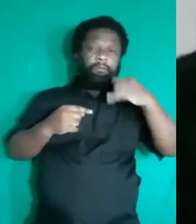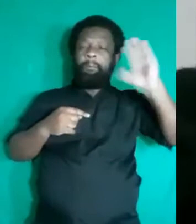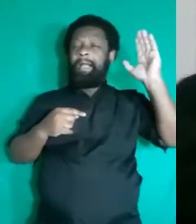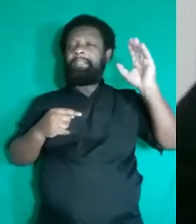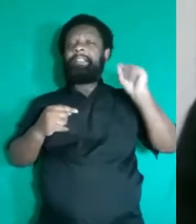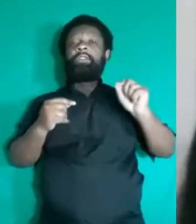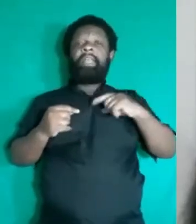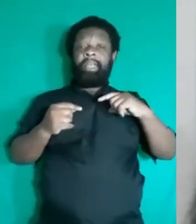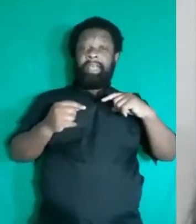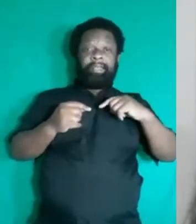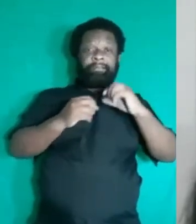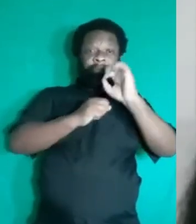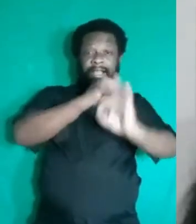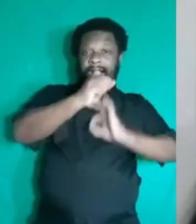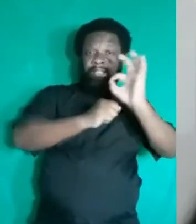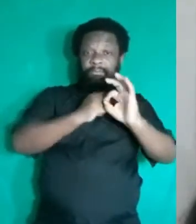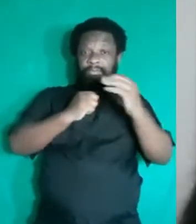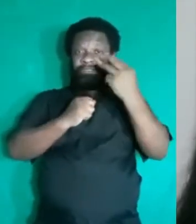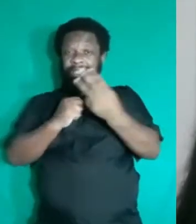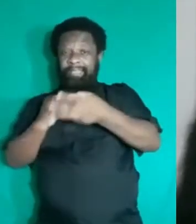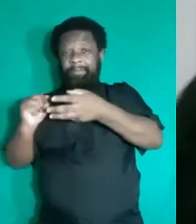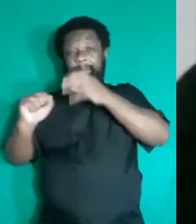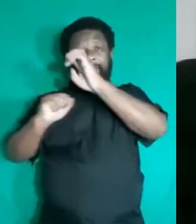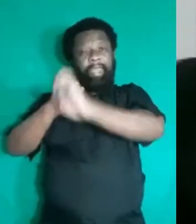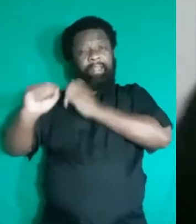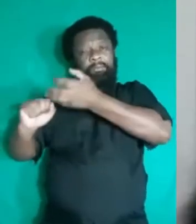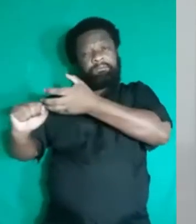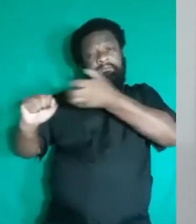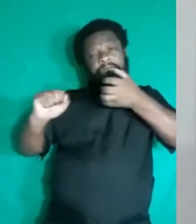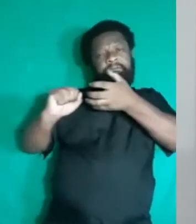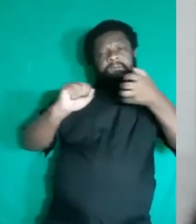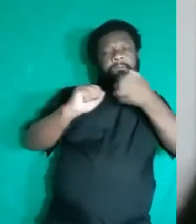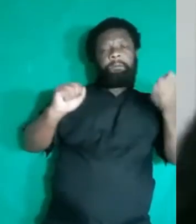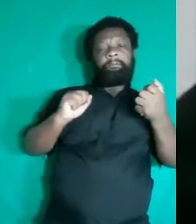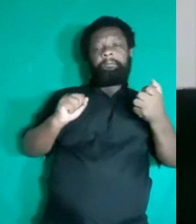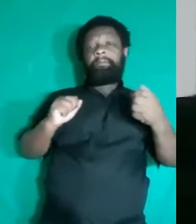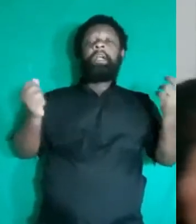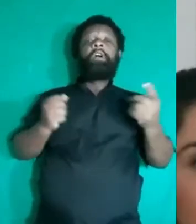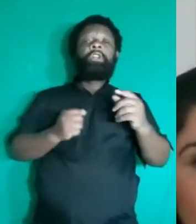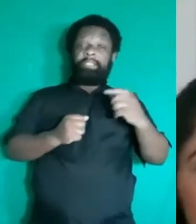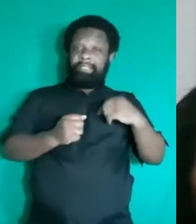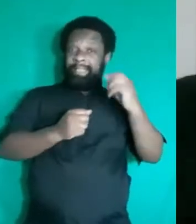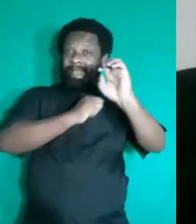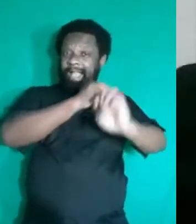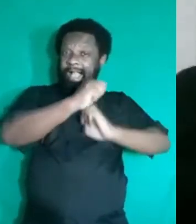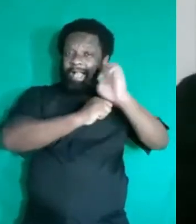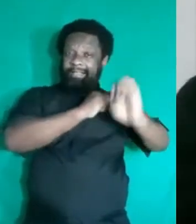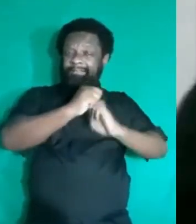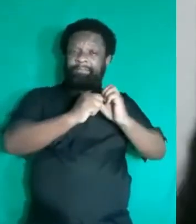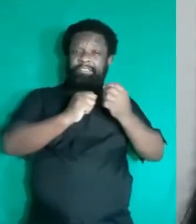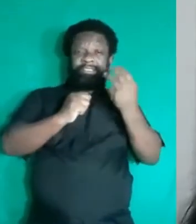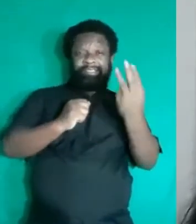seguinte: o oxigênio ele é mais eletronegativo que o nitrogênio. Então, nós temos 3 átomos puxando os elétrons